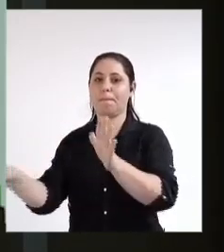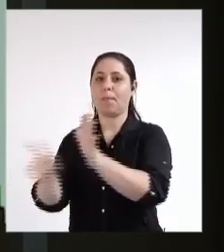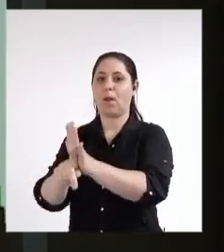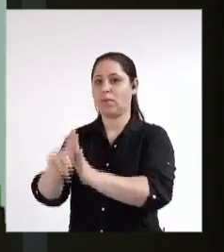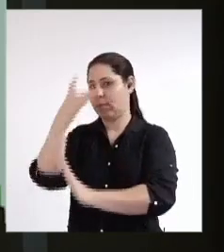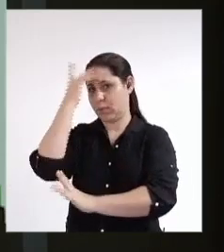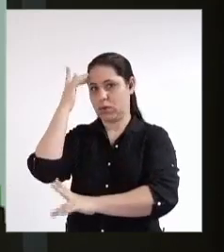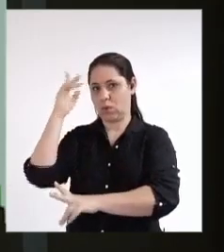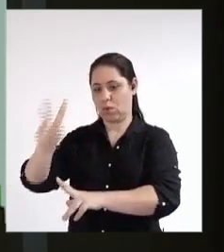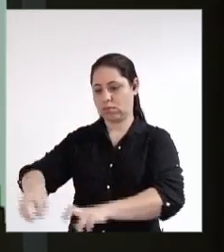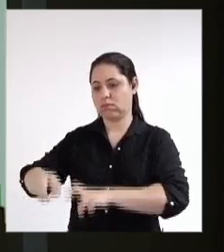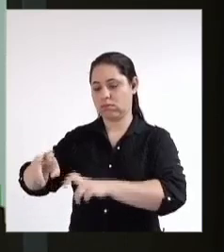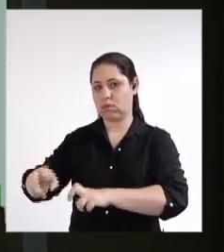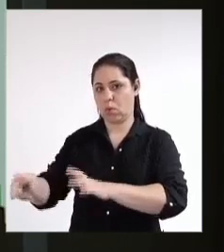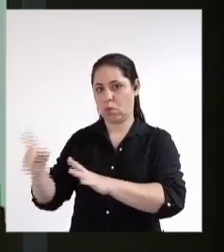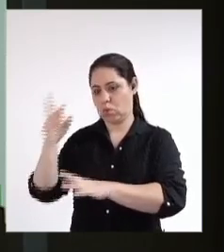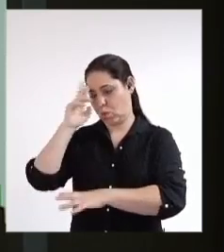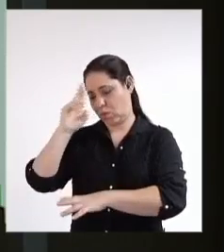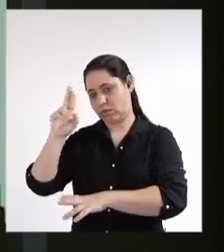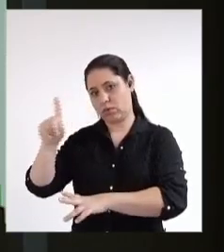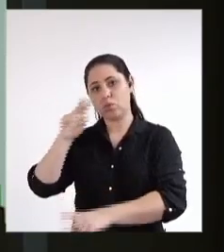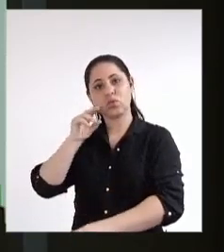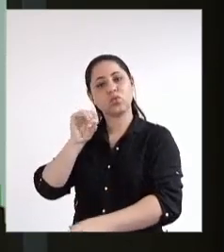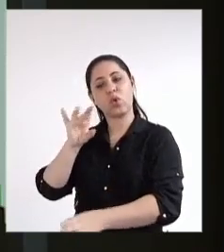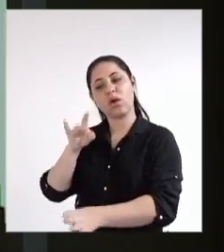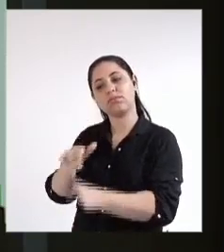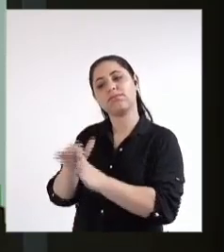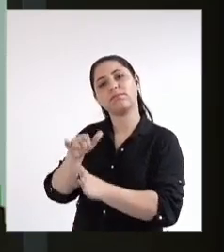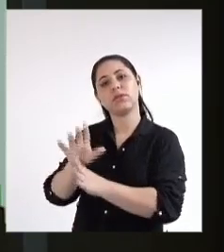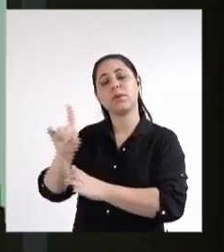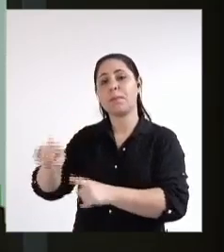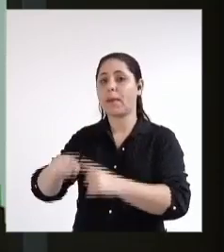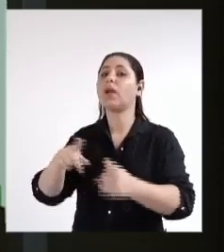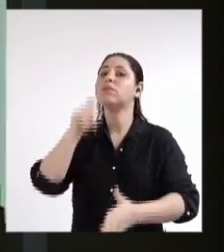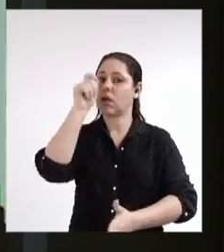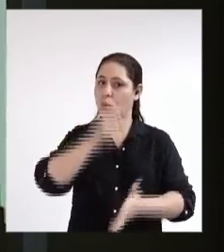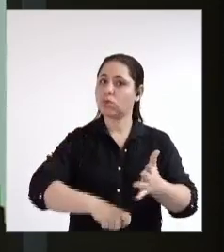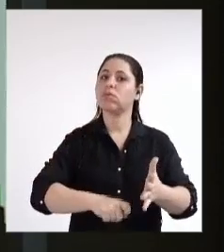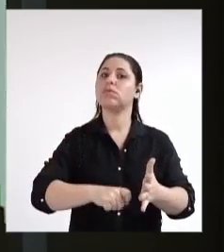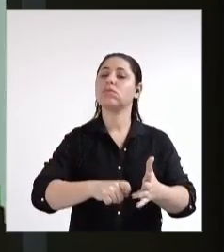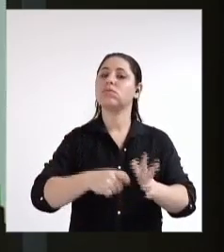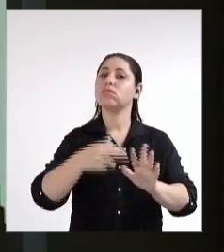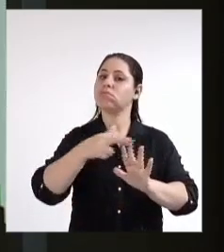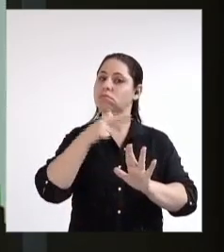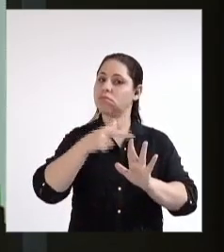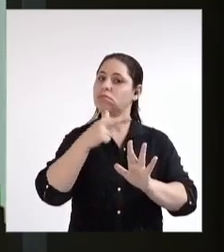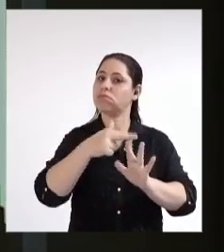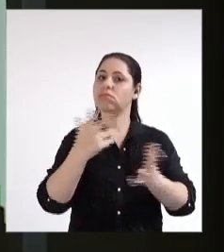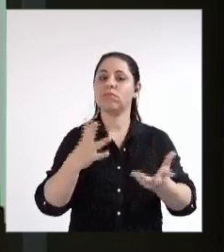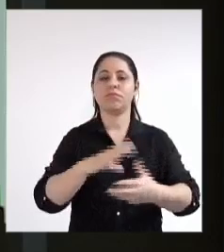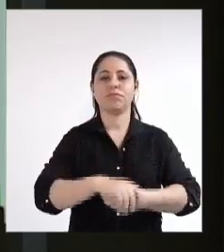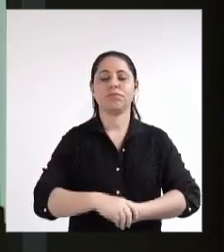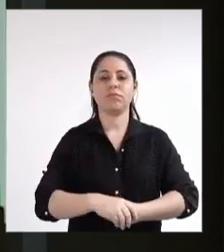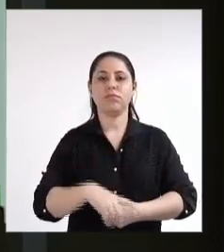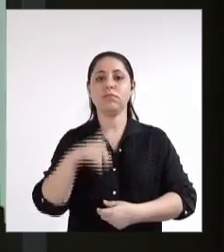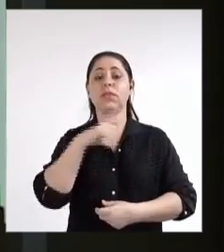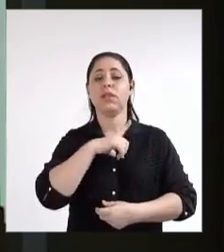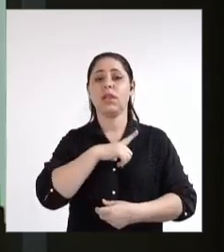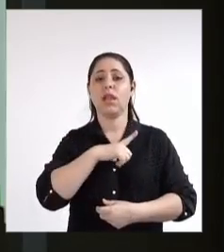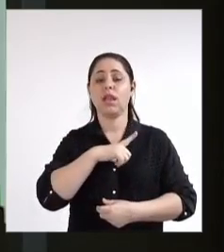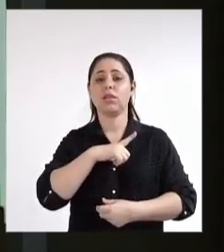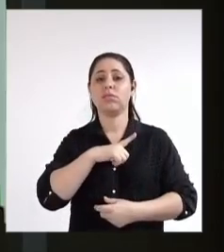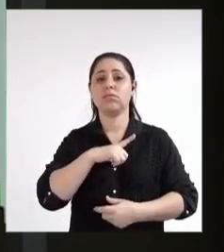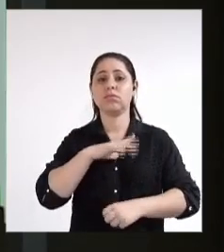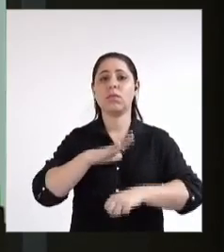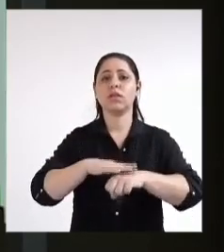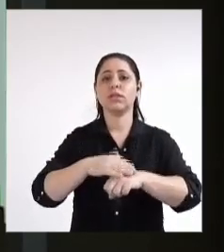proprietários rurais que nós vamos às orientações por isso mas nós reconhecemos a por meio de resoluções e nós temos ainda 60